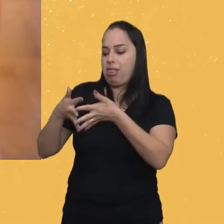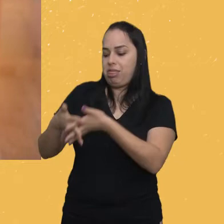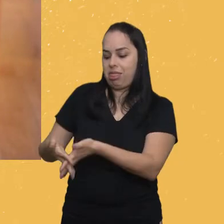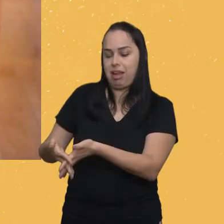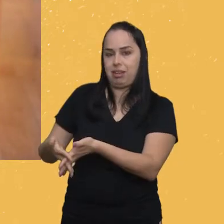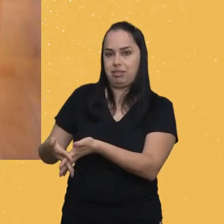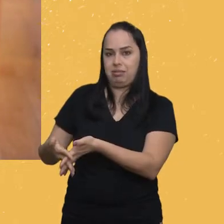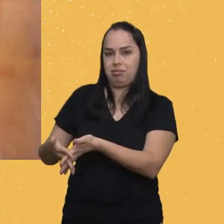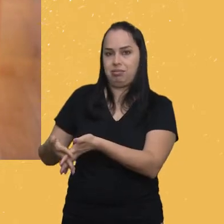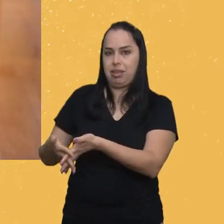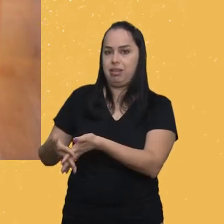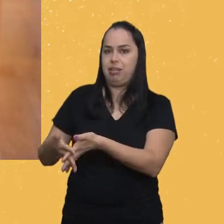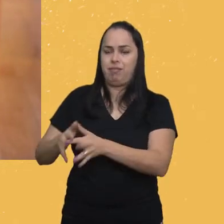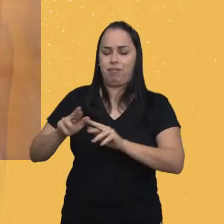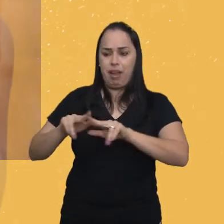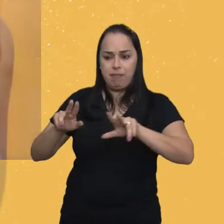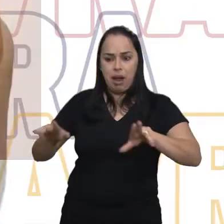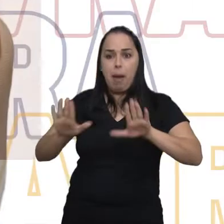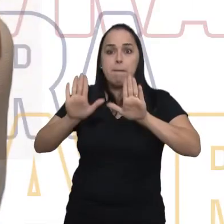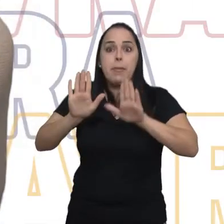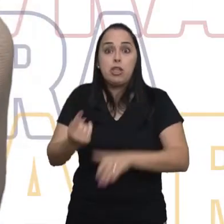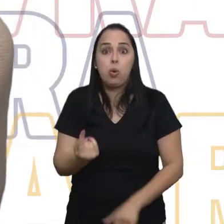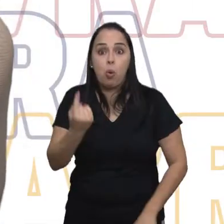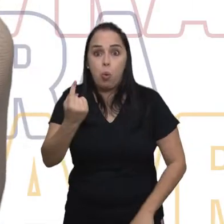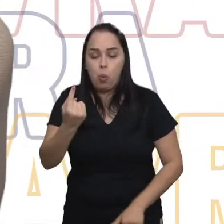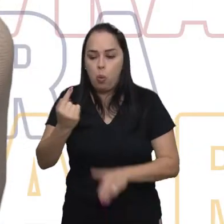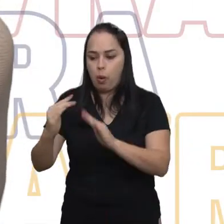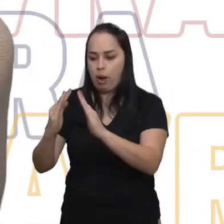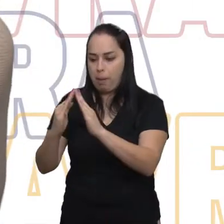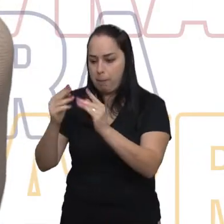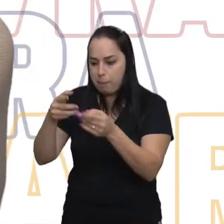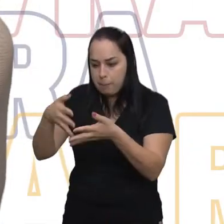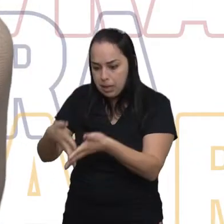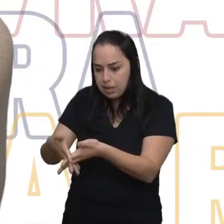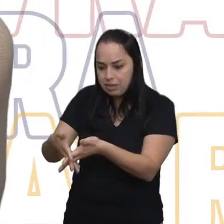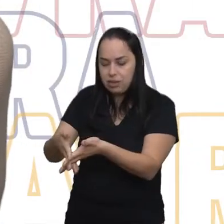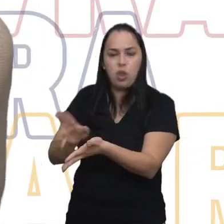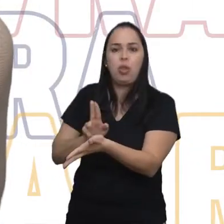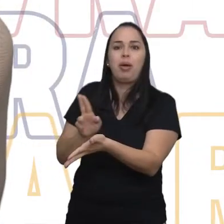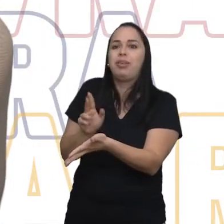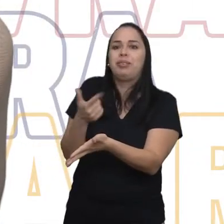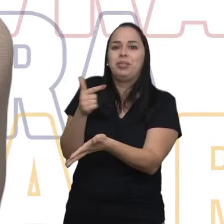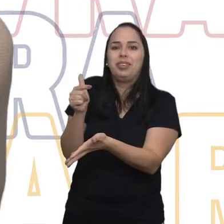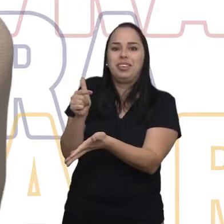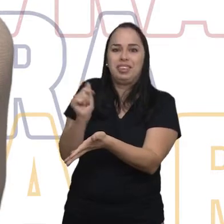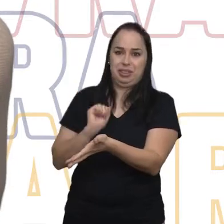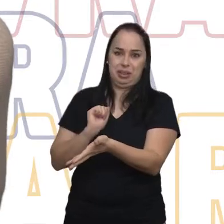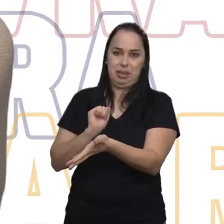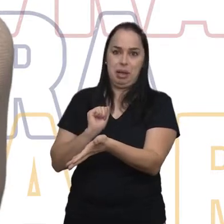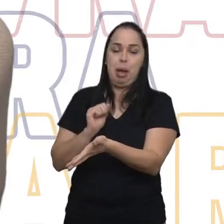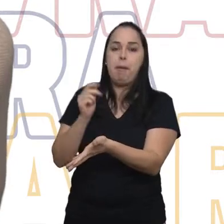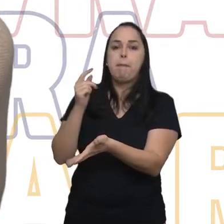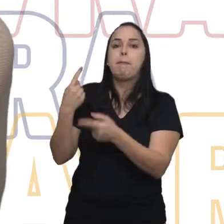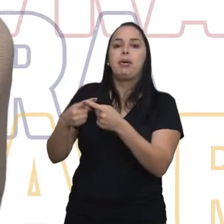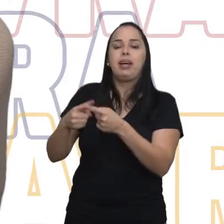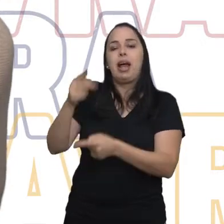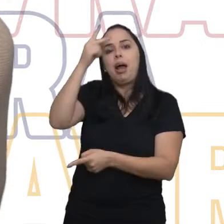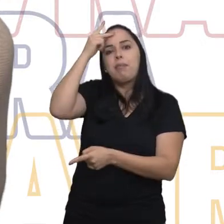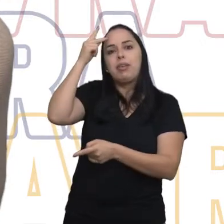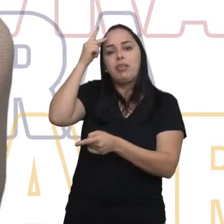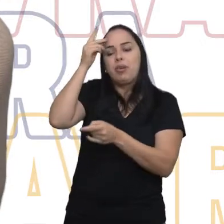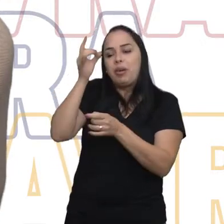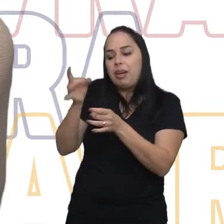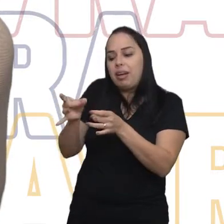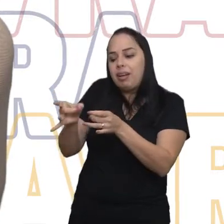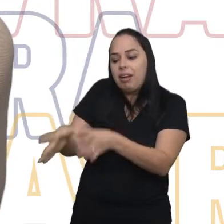que ele não é identificado, porque simplesmente largaram ele inteirinho debaixo do banco numa sacola, né? Então